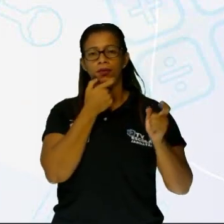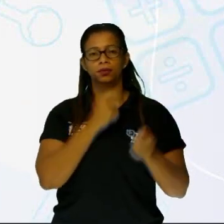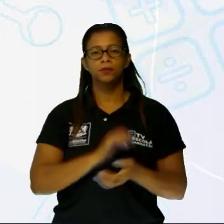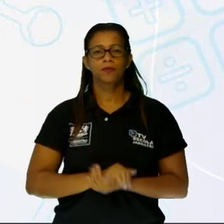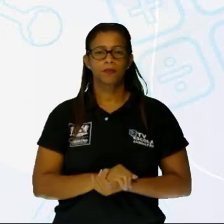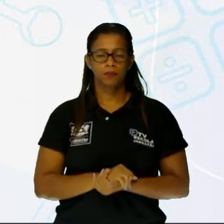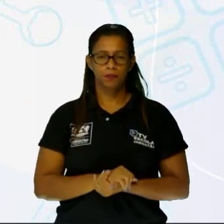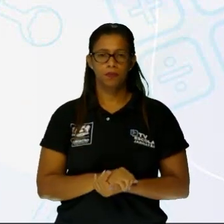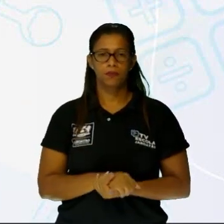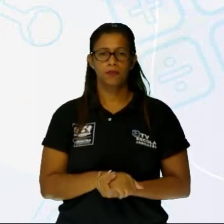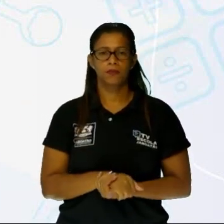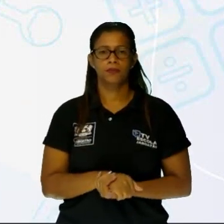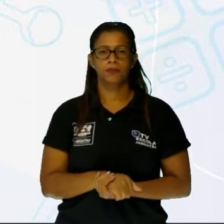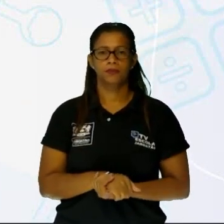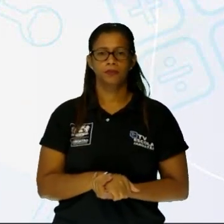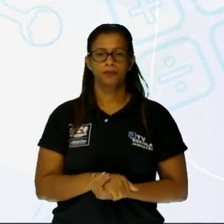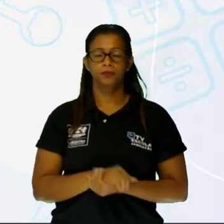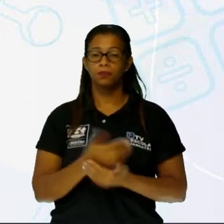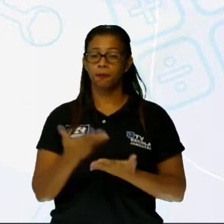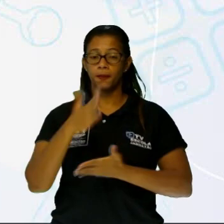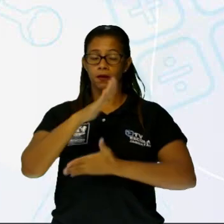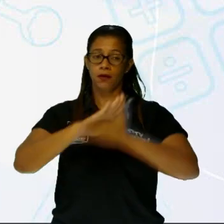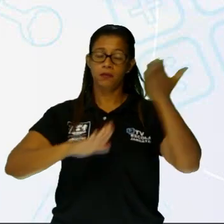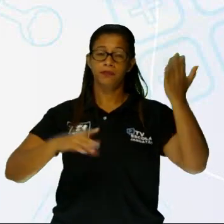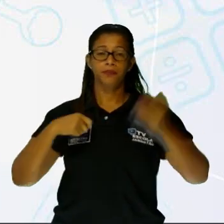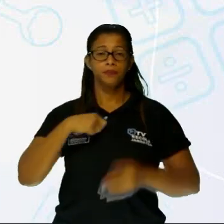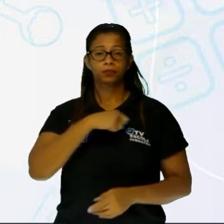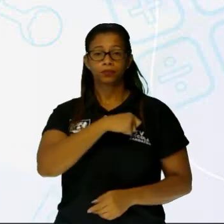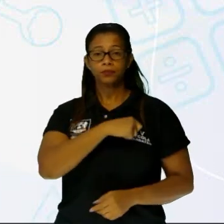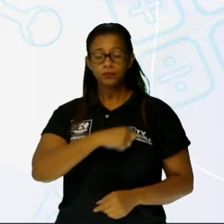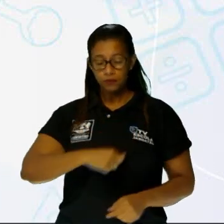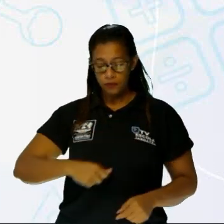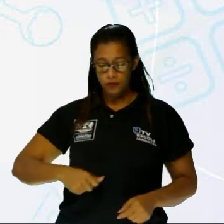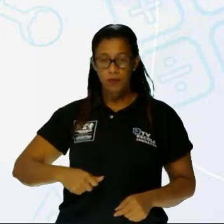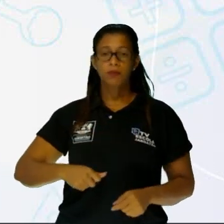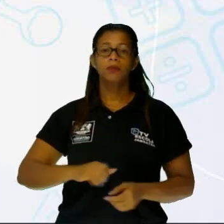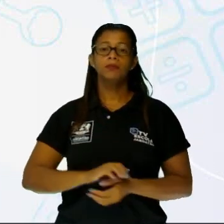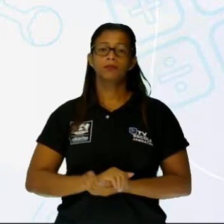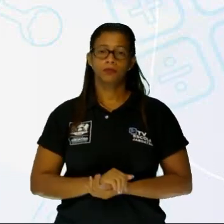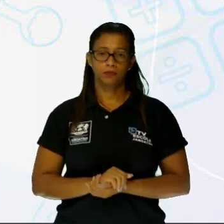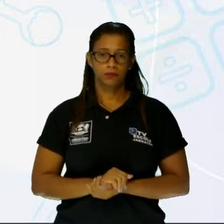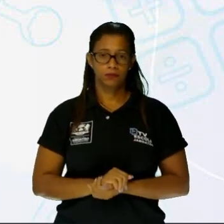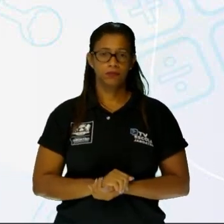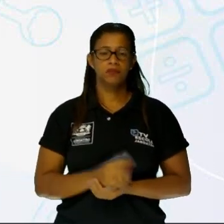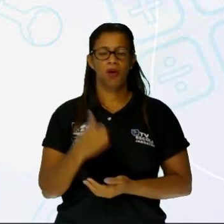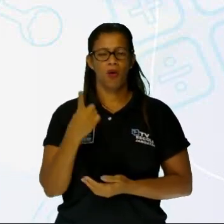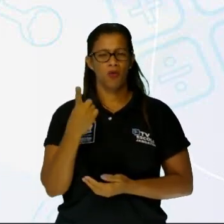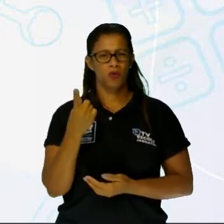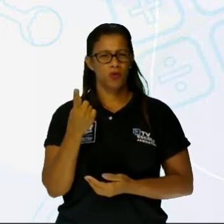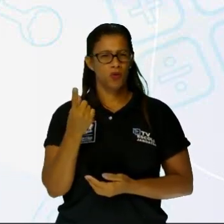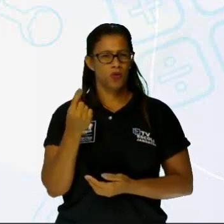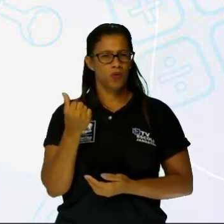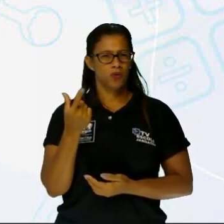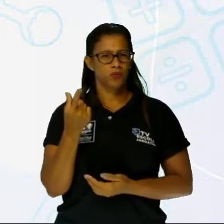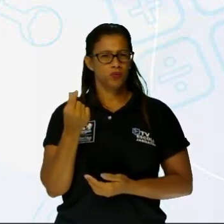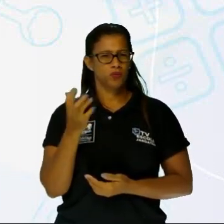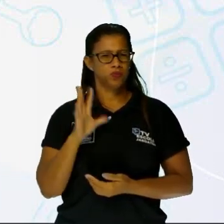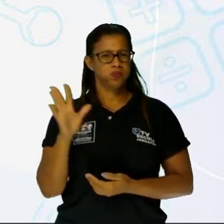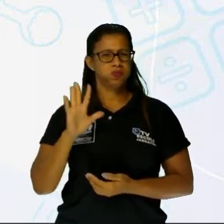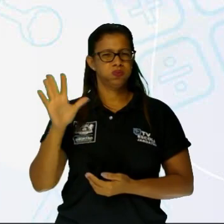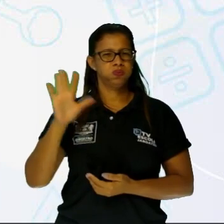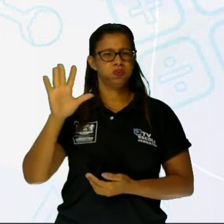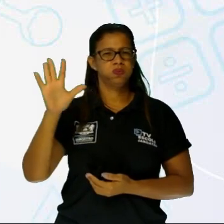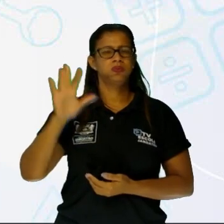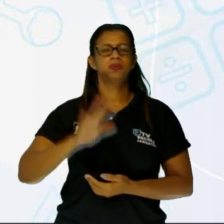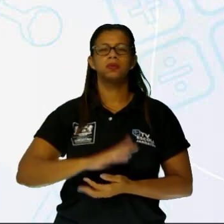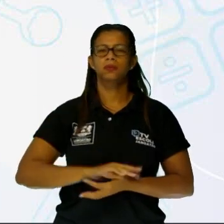seja, uma viagem para o Japão deve custar muito. Quando eu falo custar muito, eu falo no